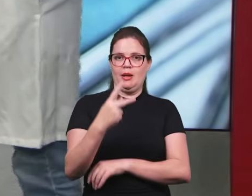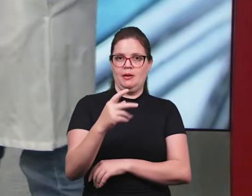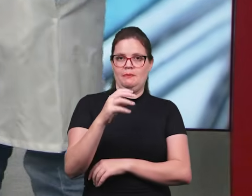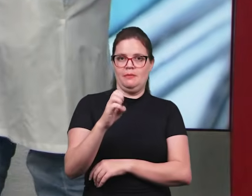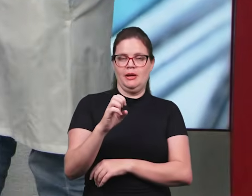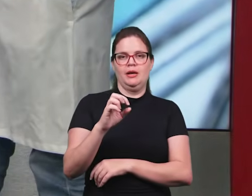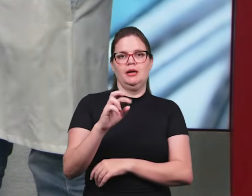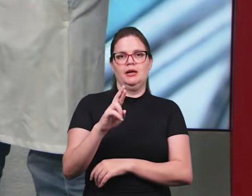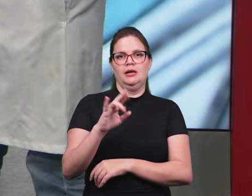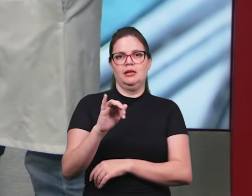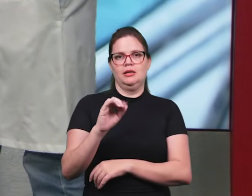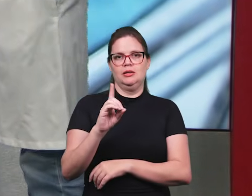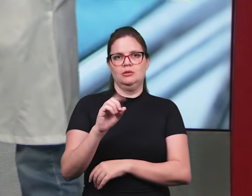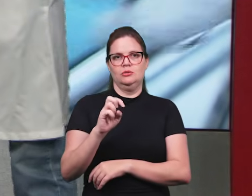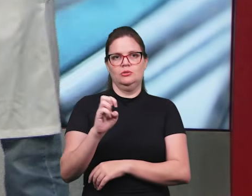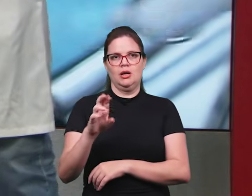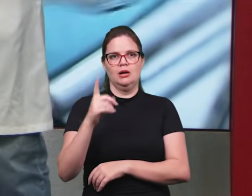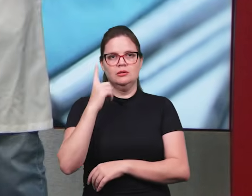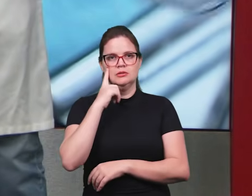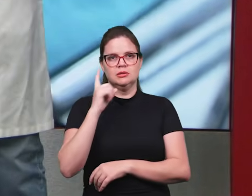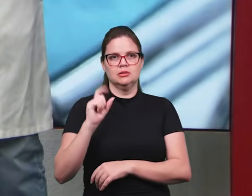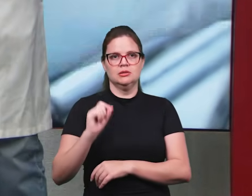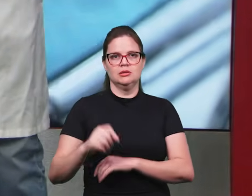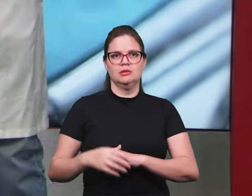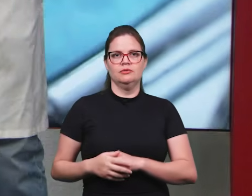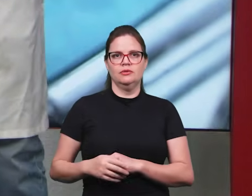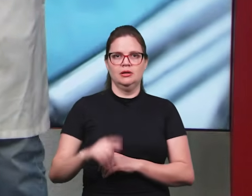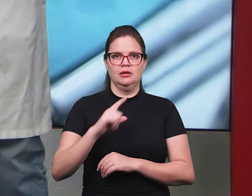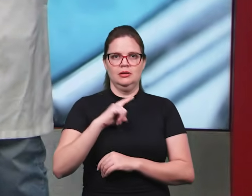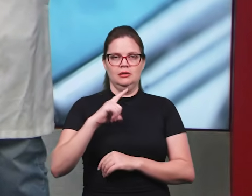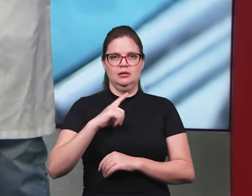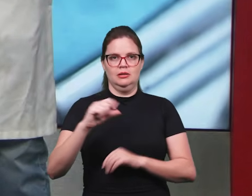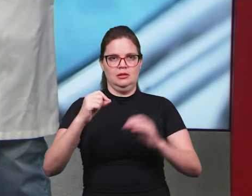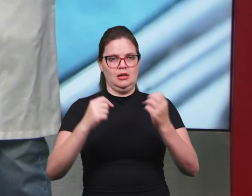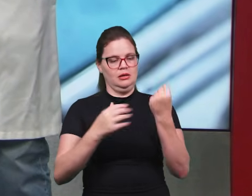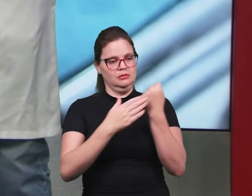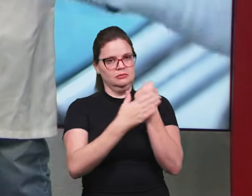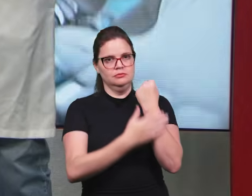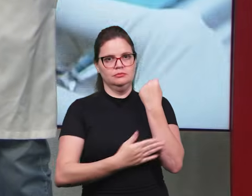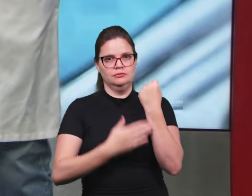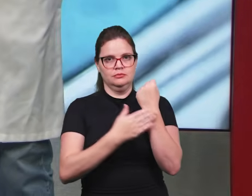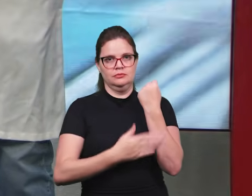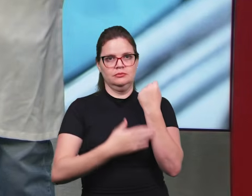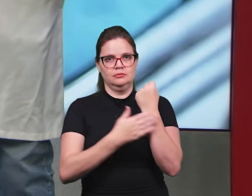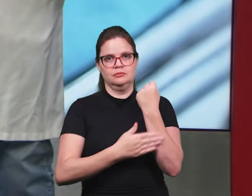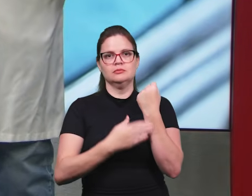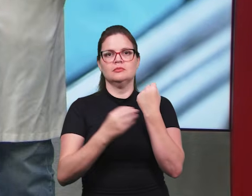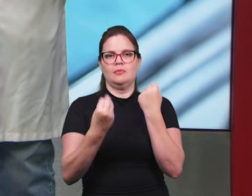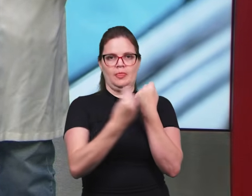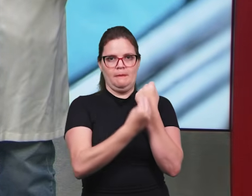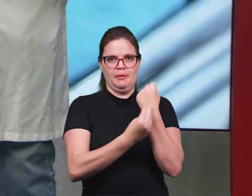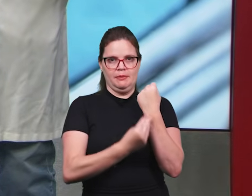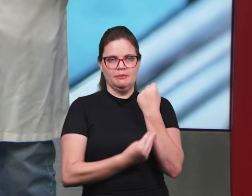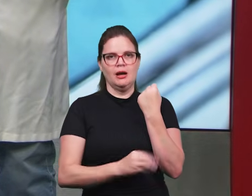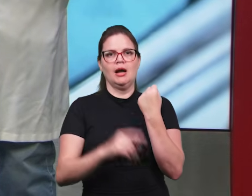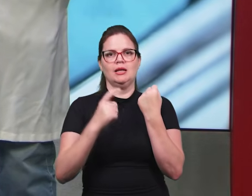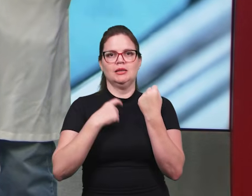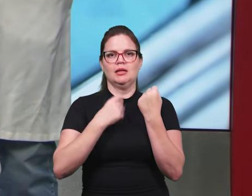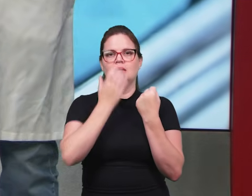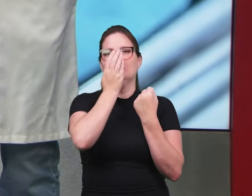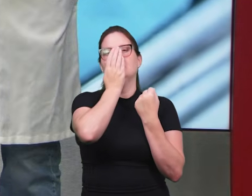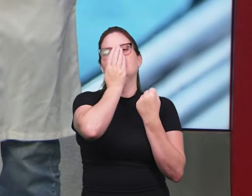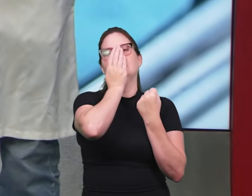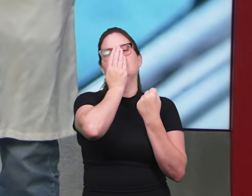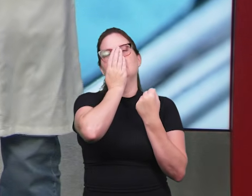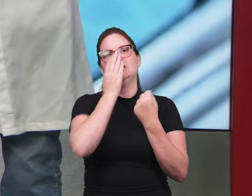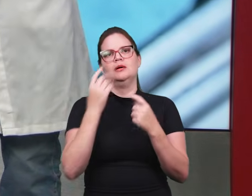Do jeito que está demonstrando aqui, você vai passar a pele, o subcutâneo com agulha, lógico, devidamente, paciente sedado,